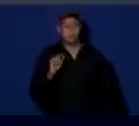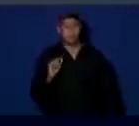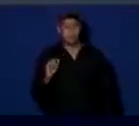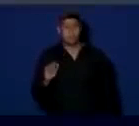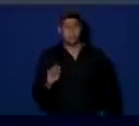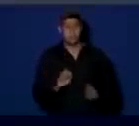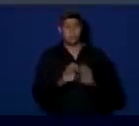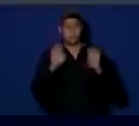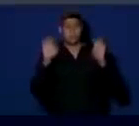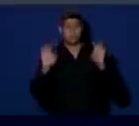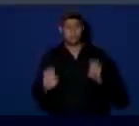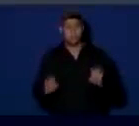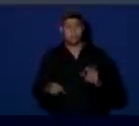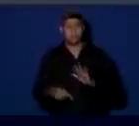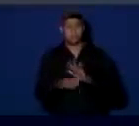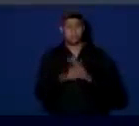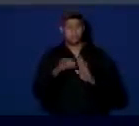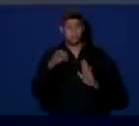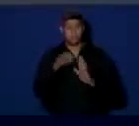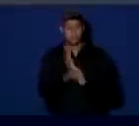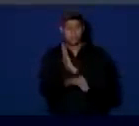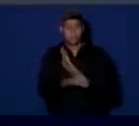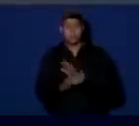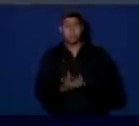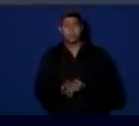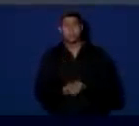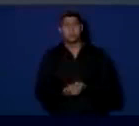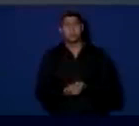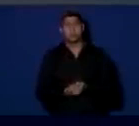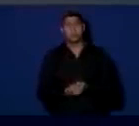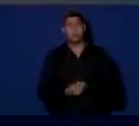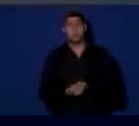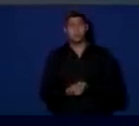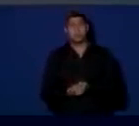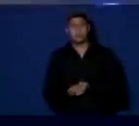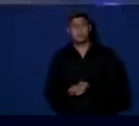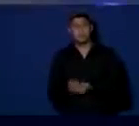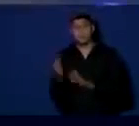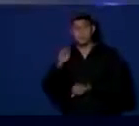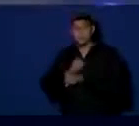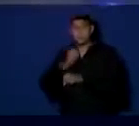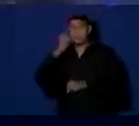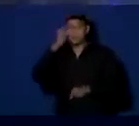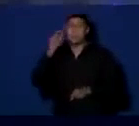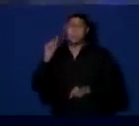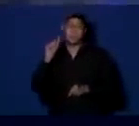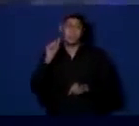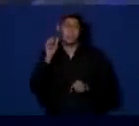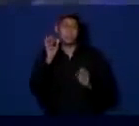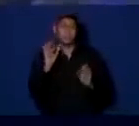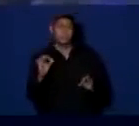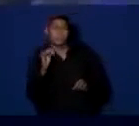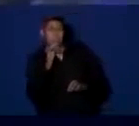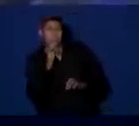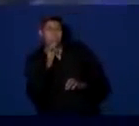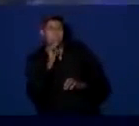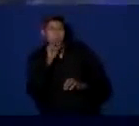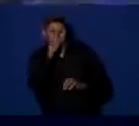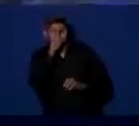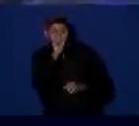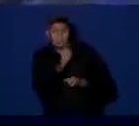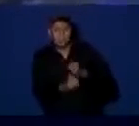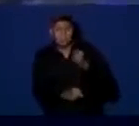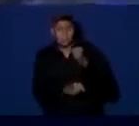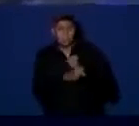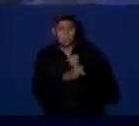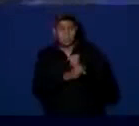usar a infraestrutura, os Rails de Pix, para fazer crédito, para pensar na implicação. Se esse troço der certo, você imaginar daqui a